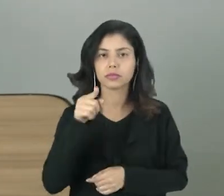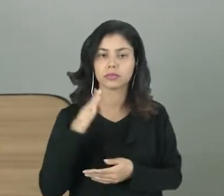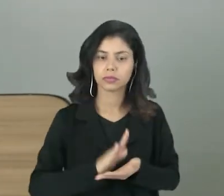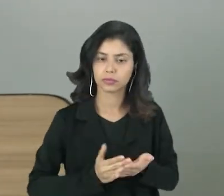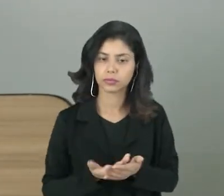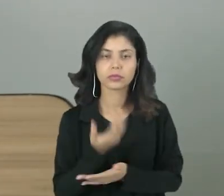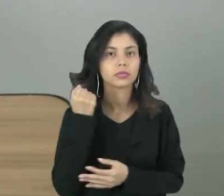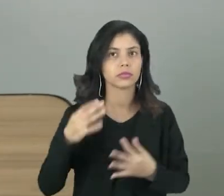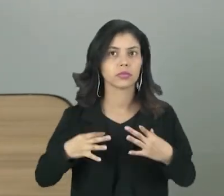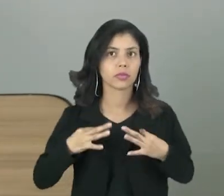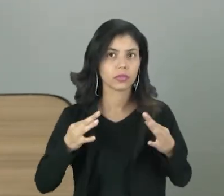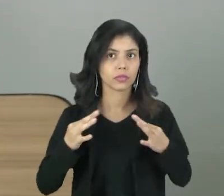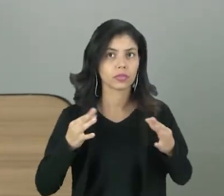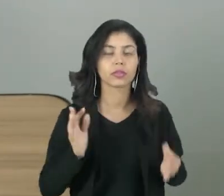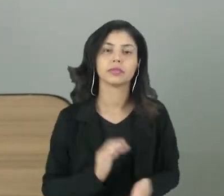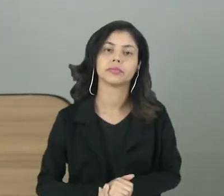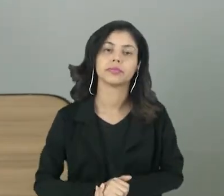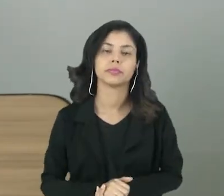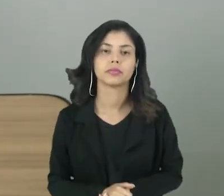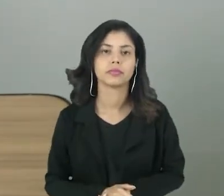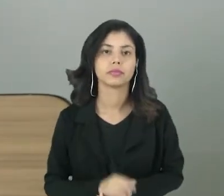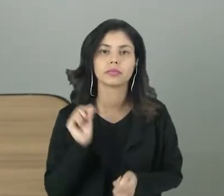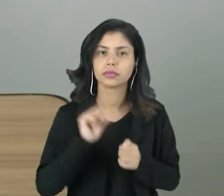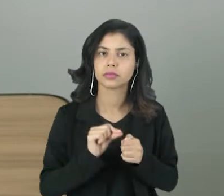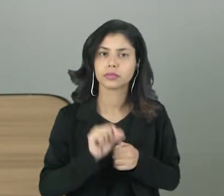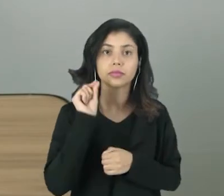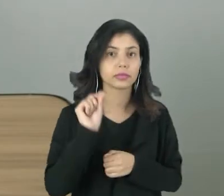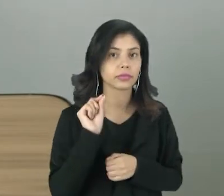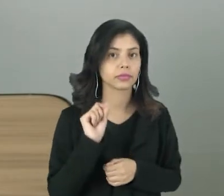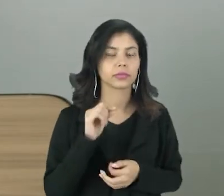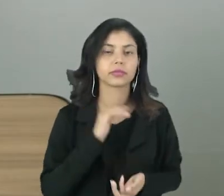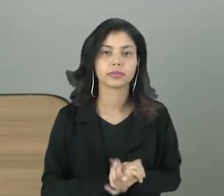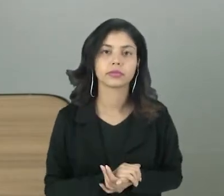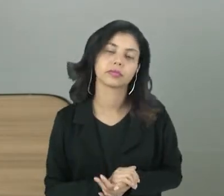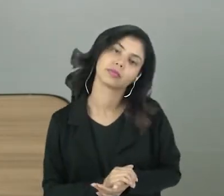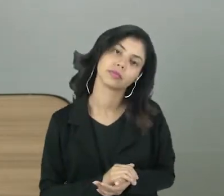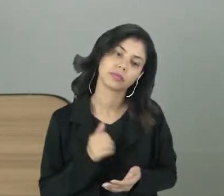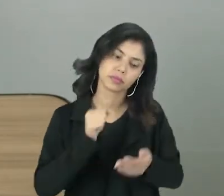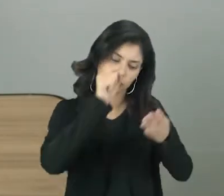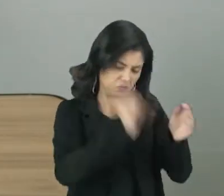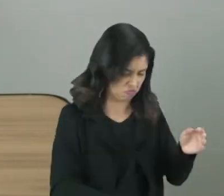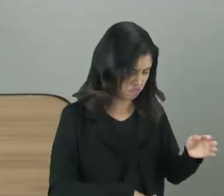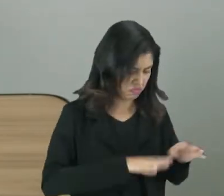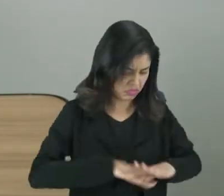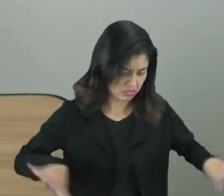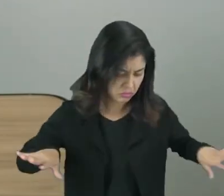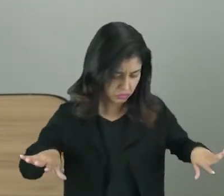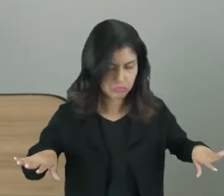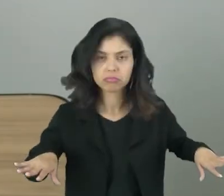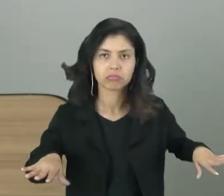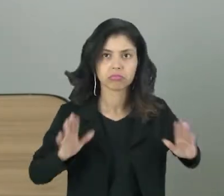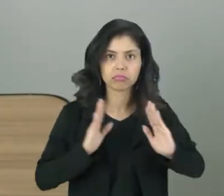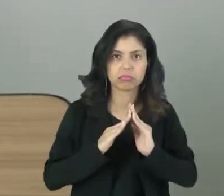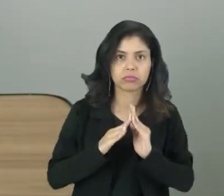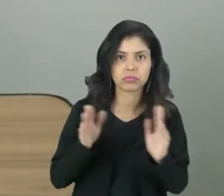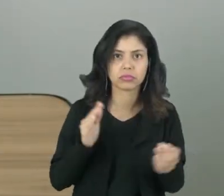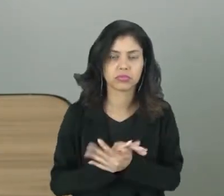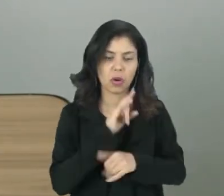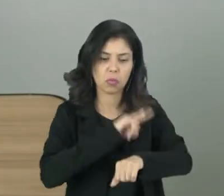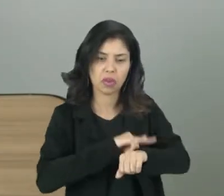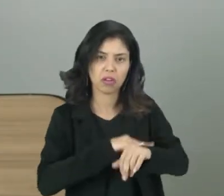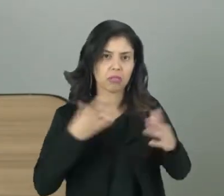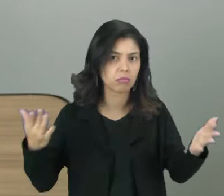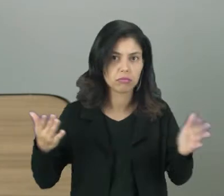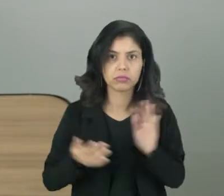vocês tiram a roupa de vocês vocês fazem o Que Vocês jogam no chão no meio da casa no